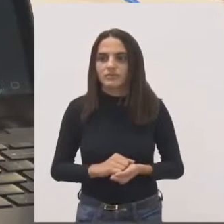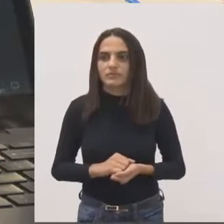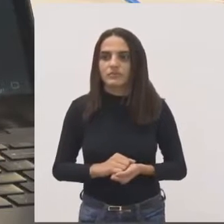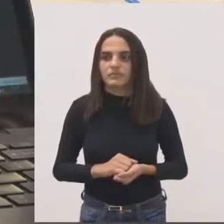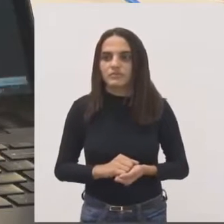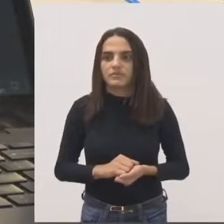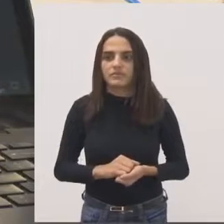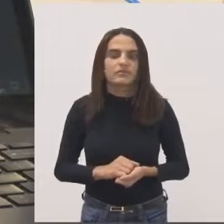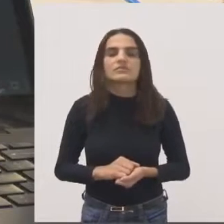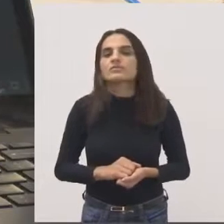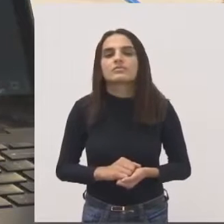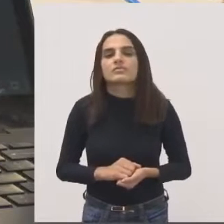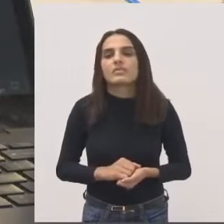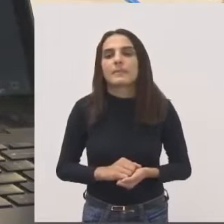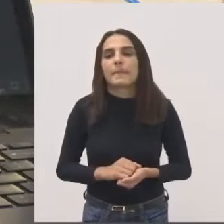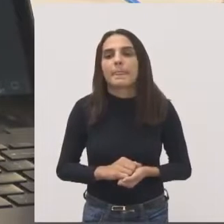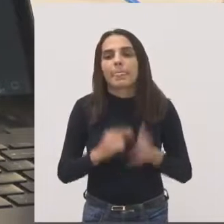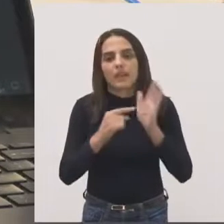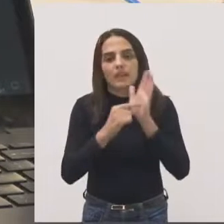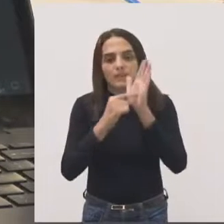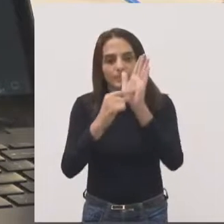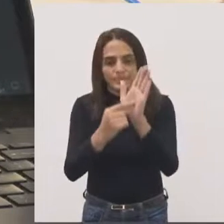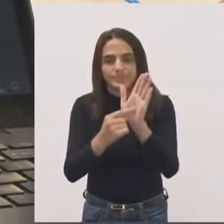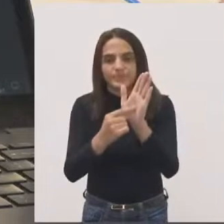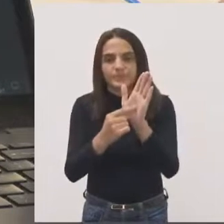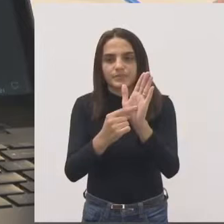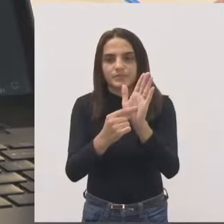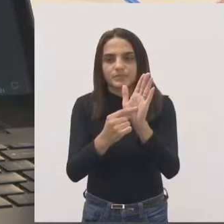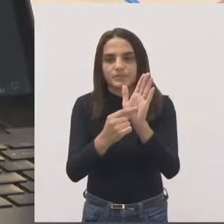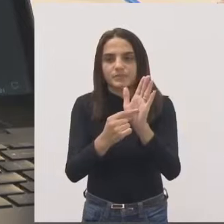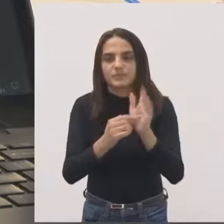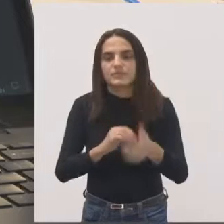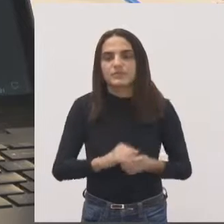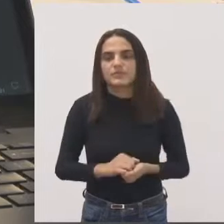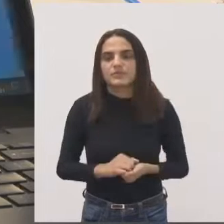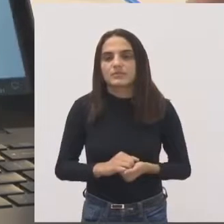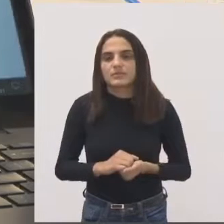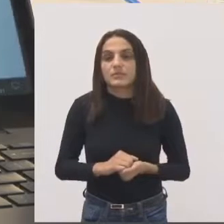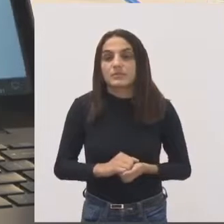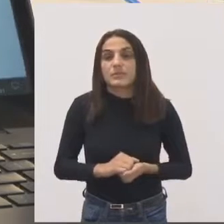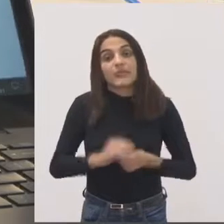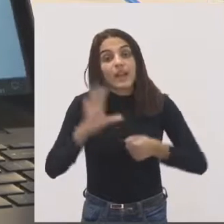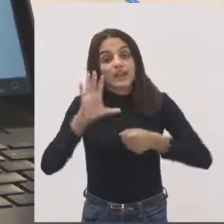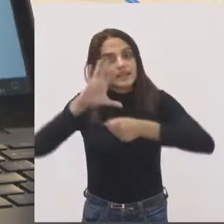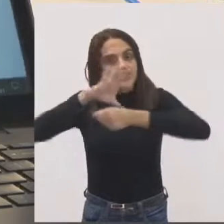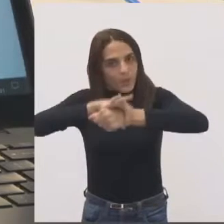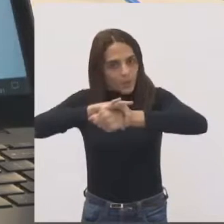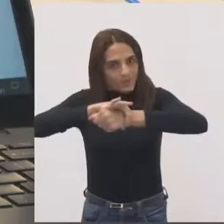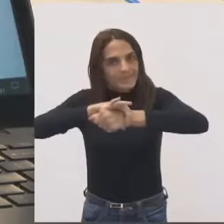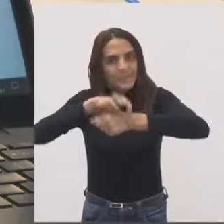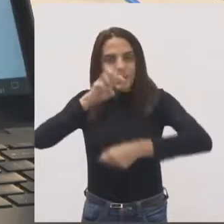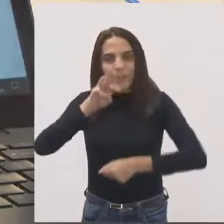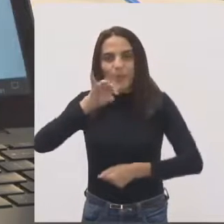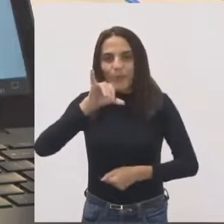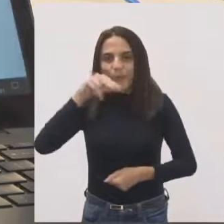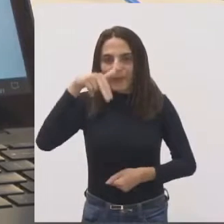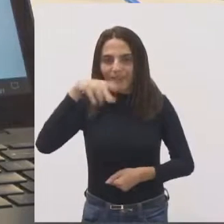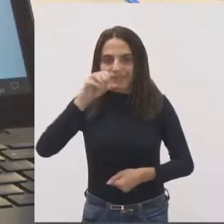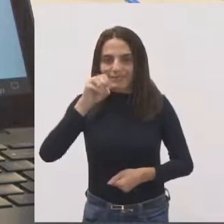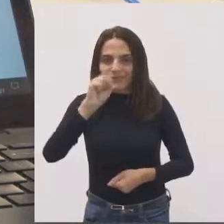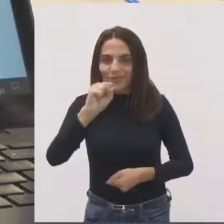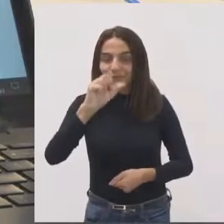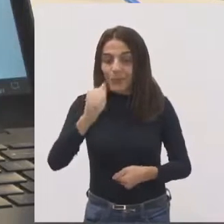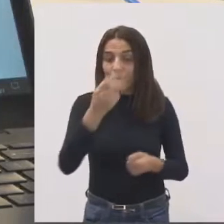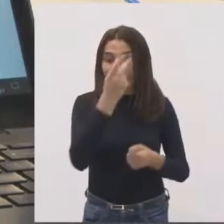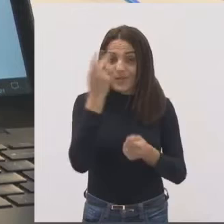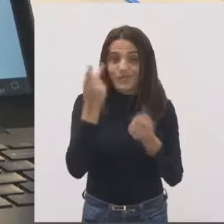da positivo, eu vou mostrar para vocês esse daqui, que é a central de segurança do Windows, tá bom? Então, teve muitas pessoas